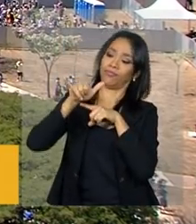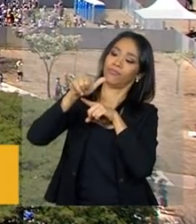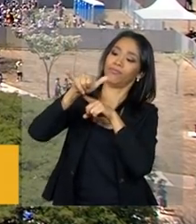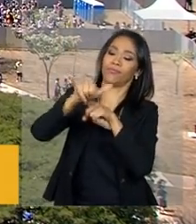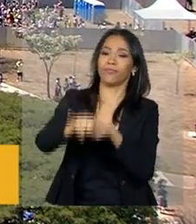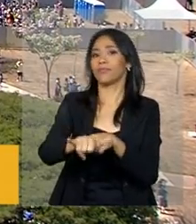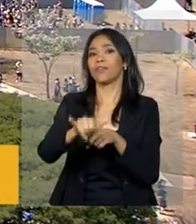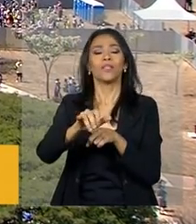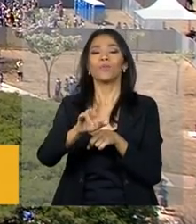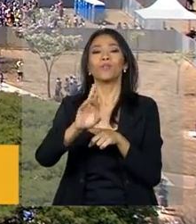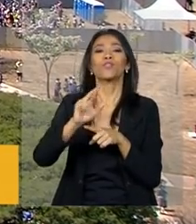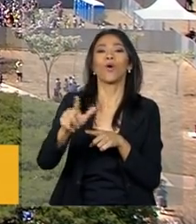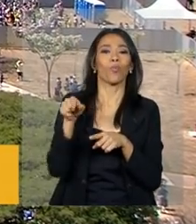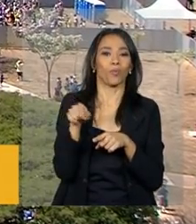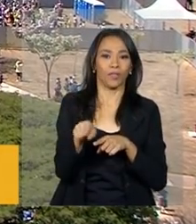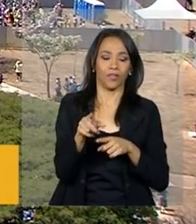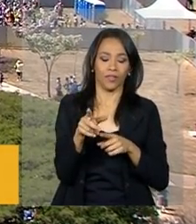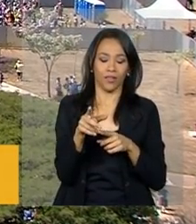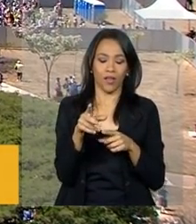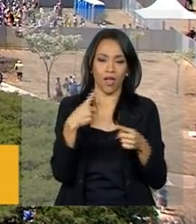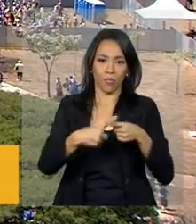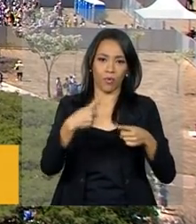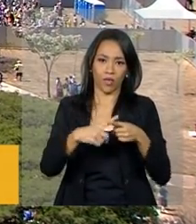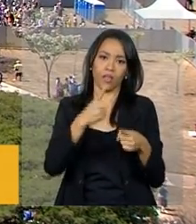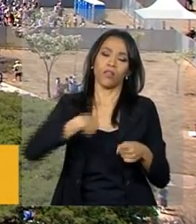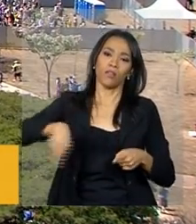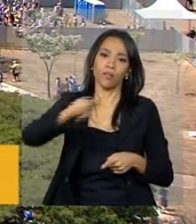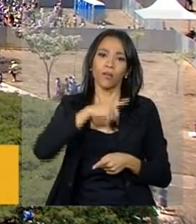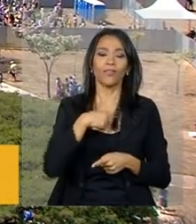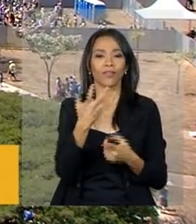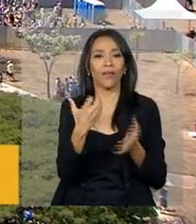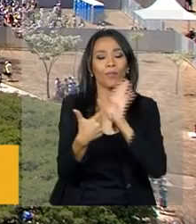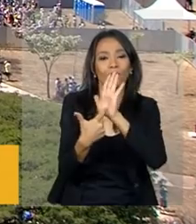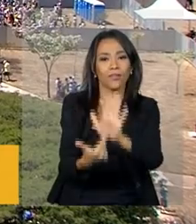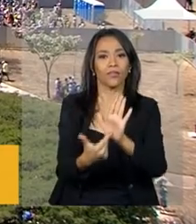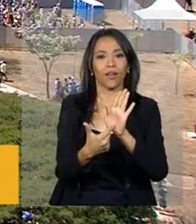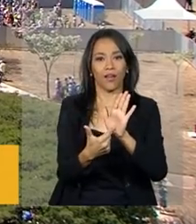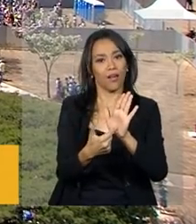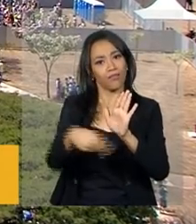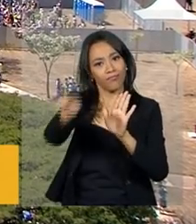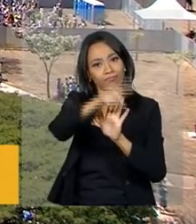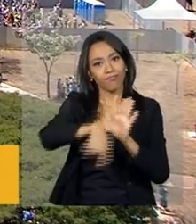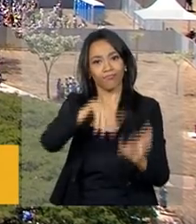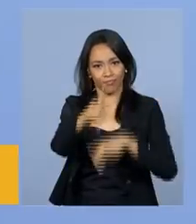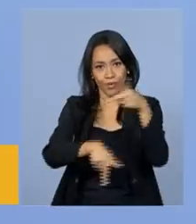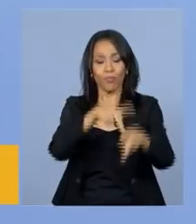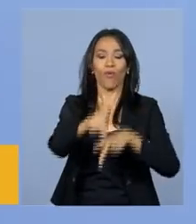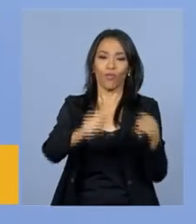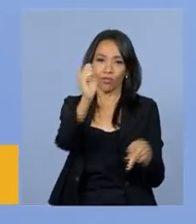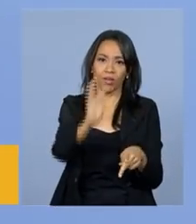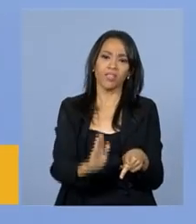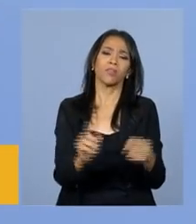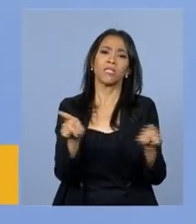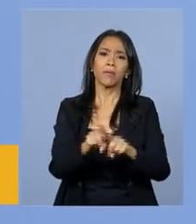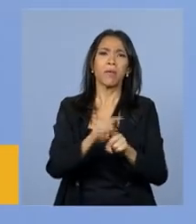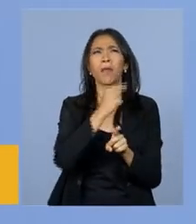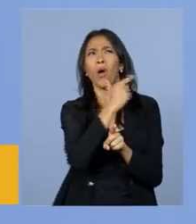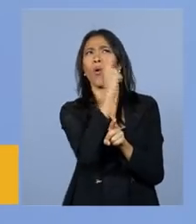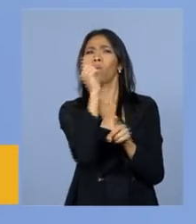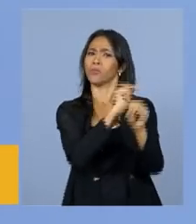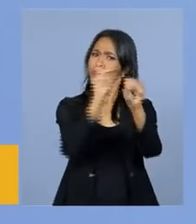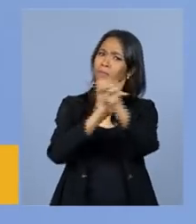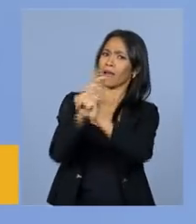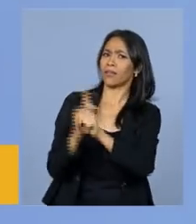Não é só por isso. É porque realmente a gente quer mostrar para o povo brasileiro e também para outros países